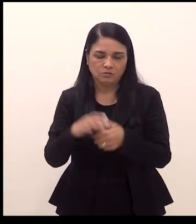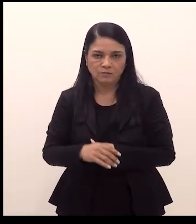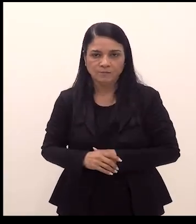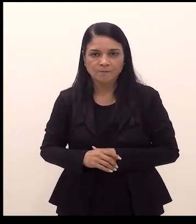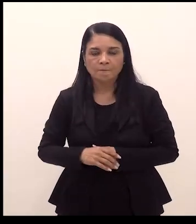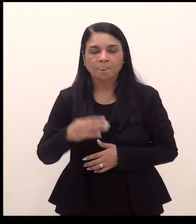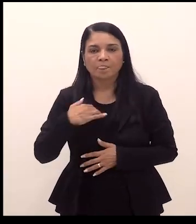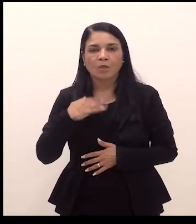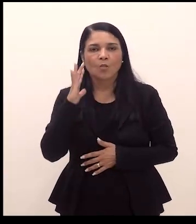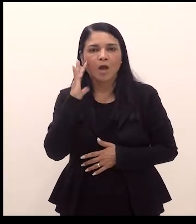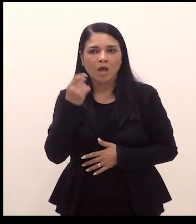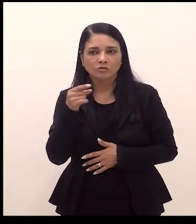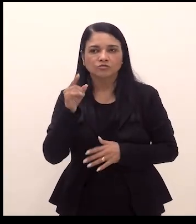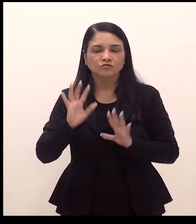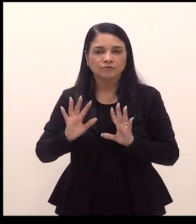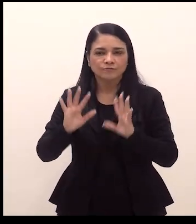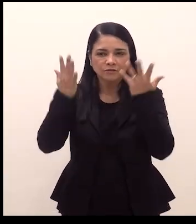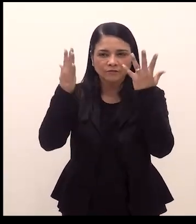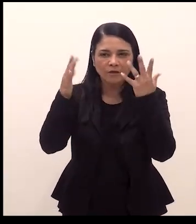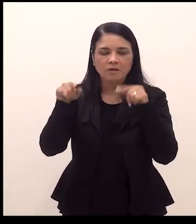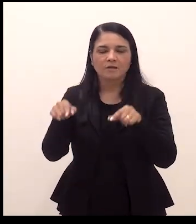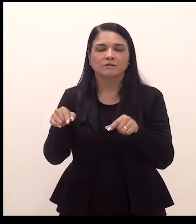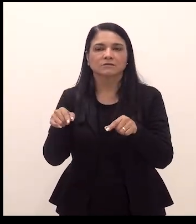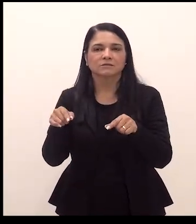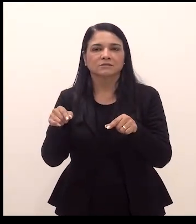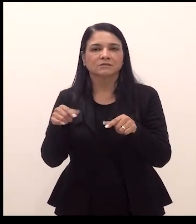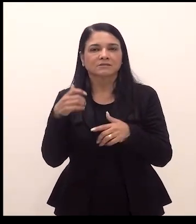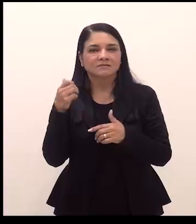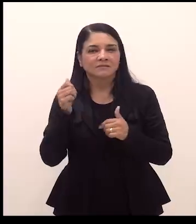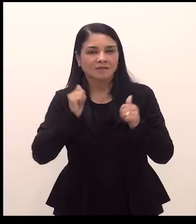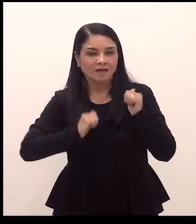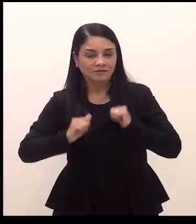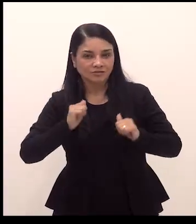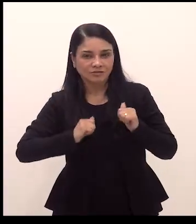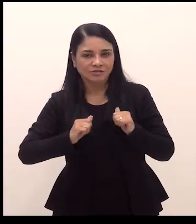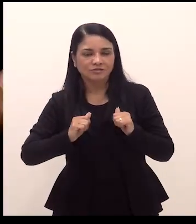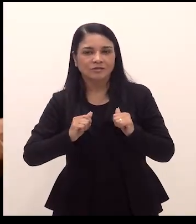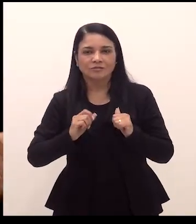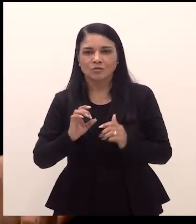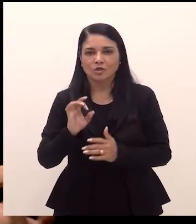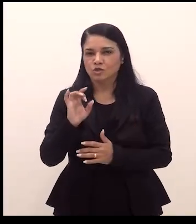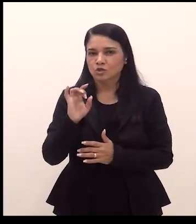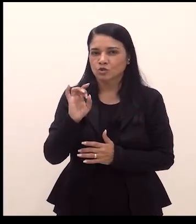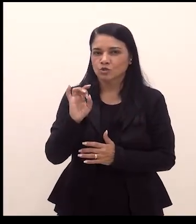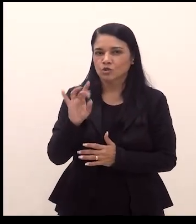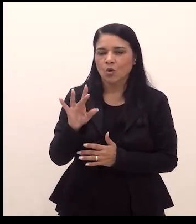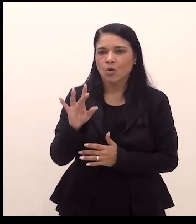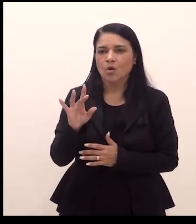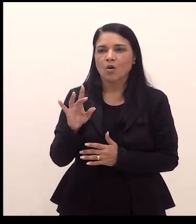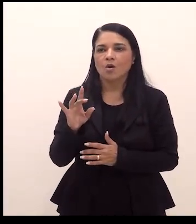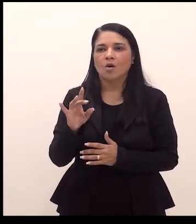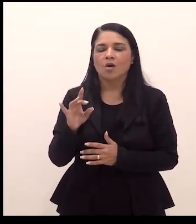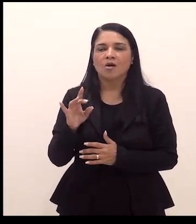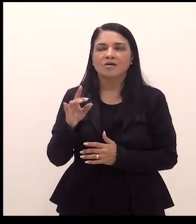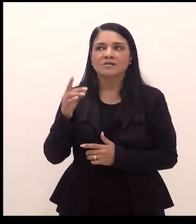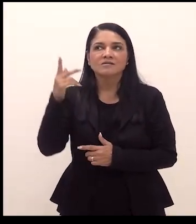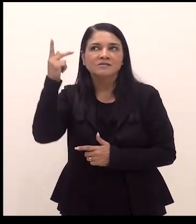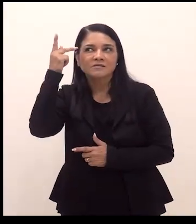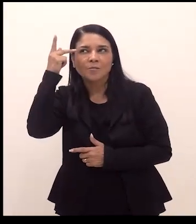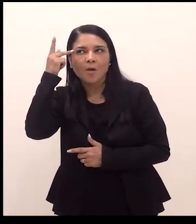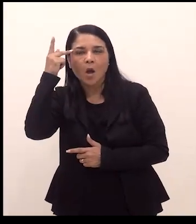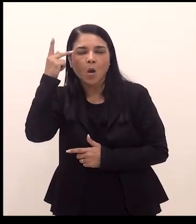sentido. Eu acho que os grandes festivais e os grandes artistas, eles não vão ser mais só